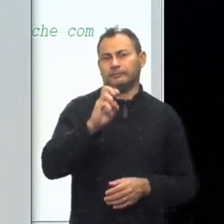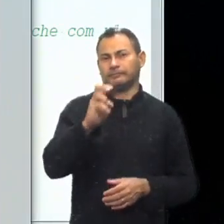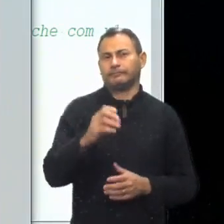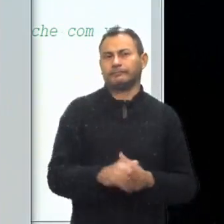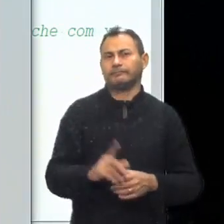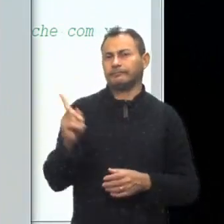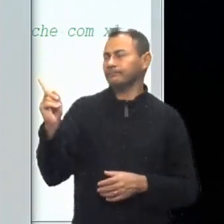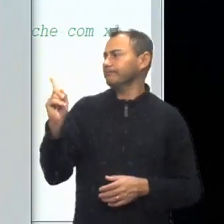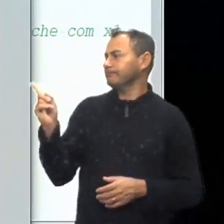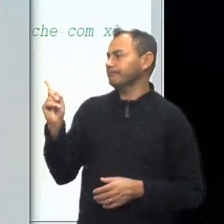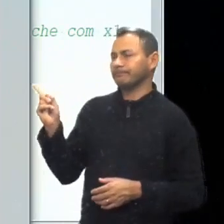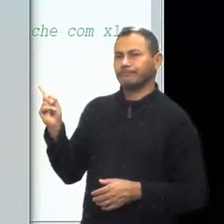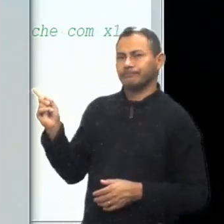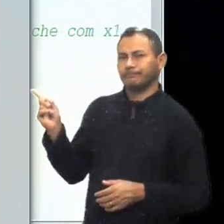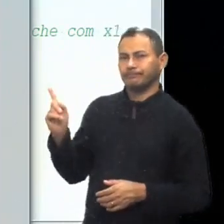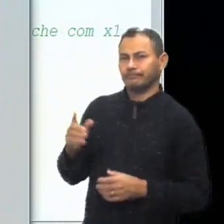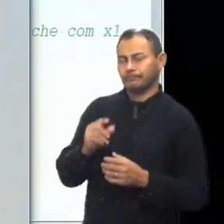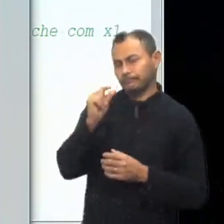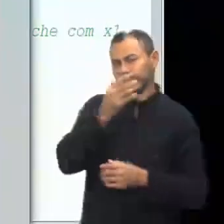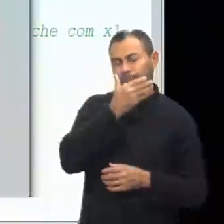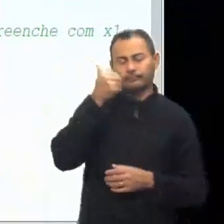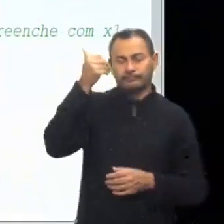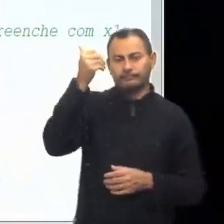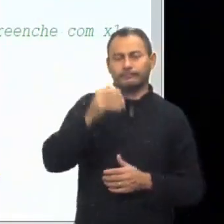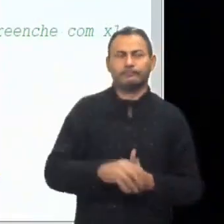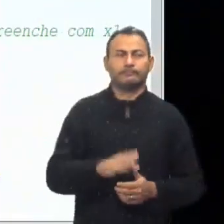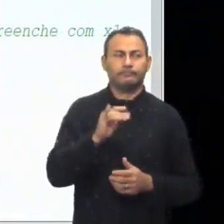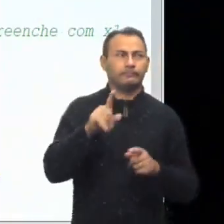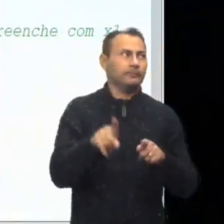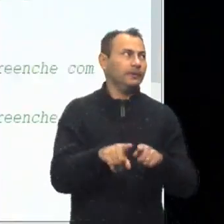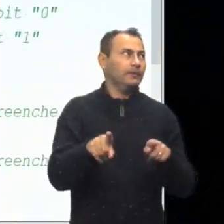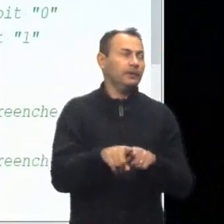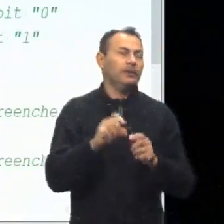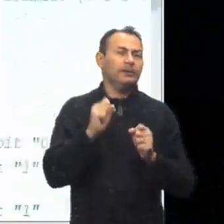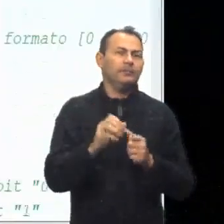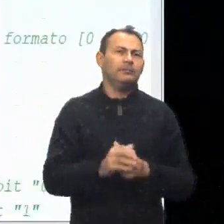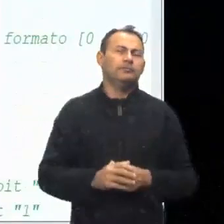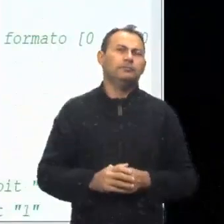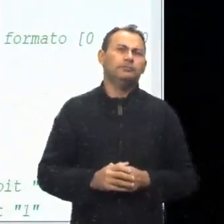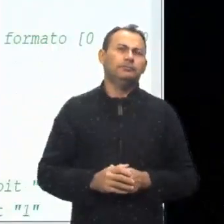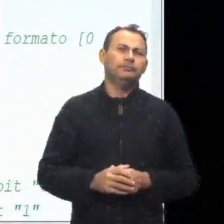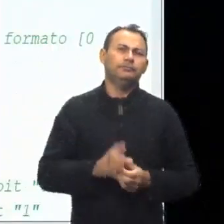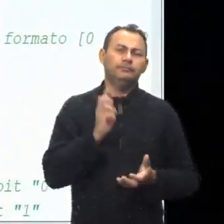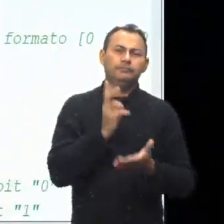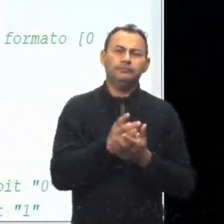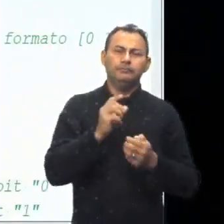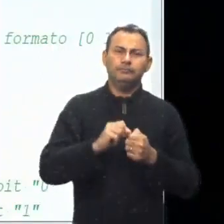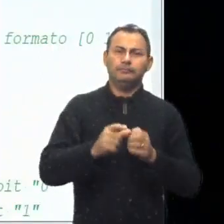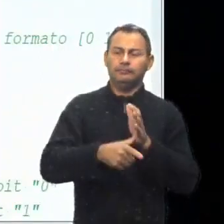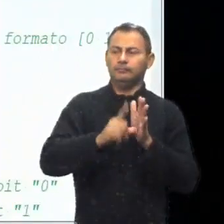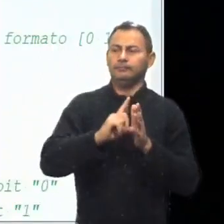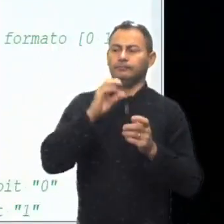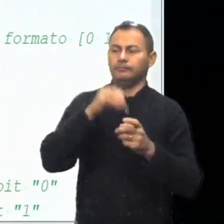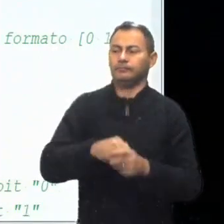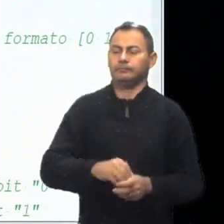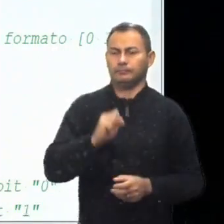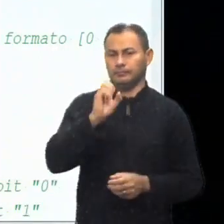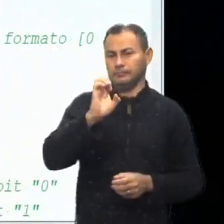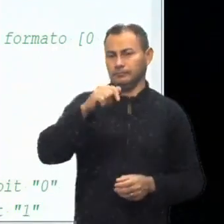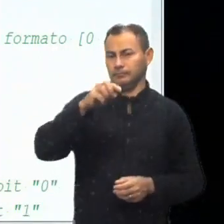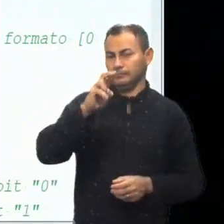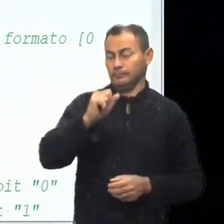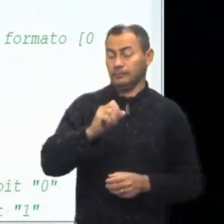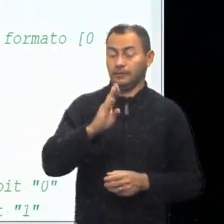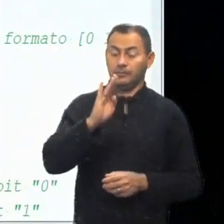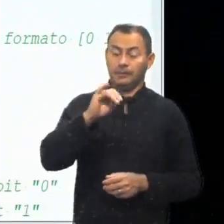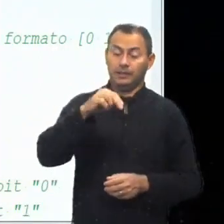Pronto, ficou um pouco melhor. A gente pode fazer também o mesmo que a gente fez antes, colocar uma sequência binária